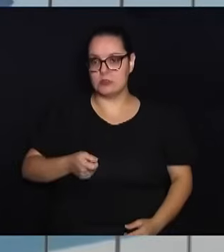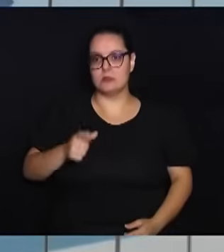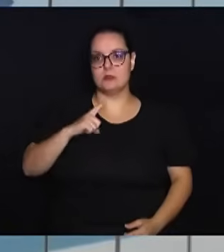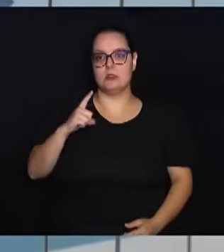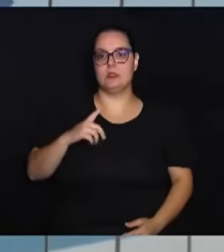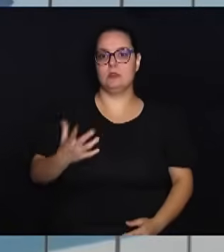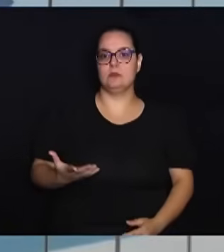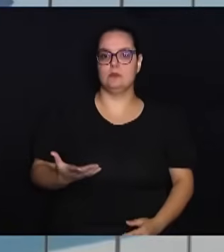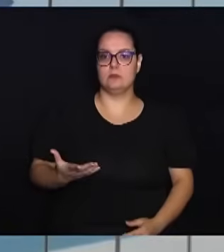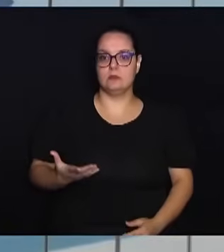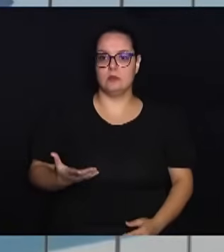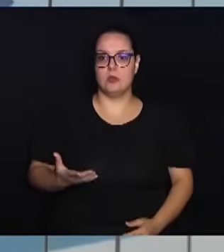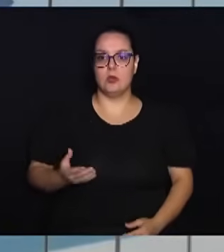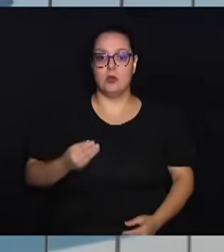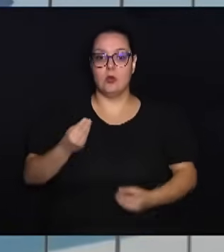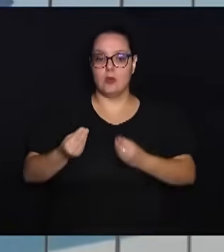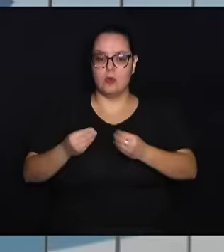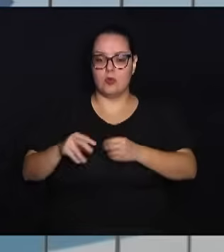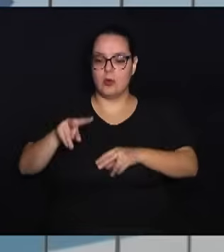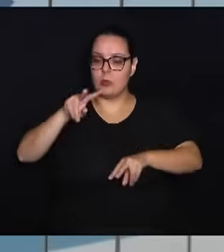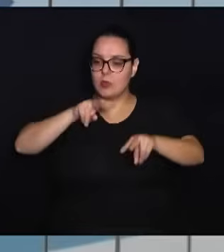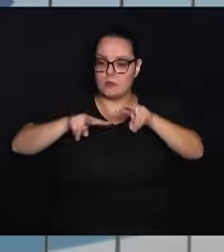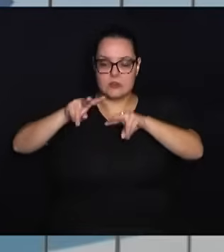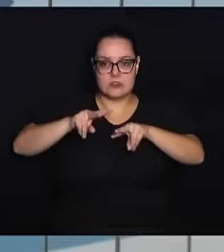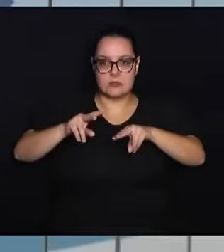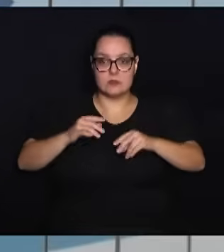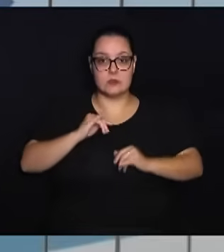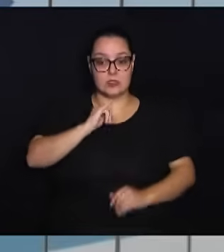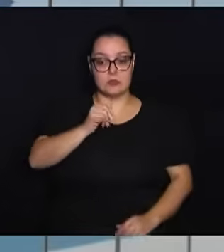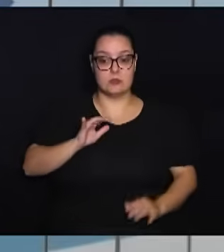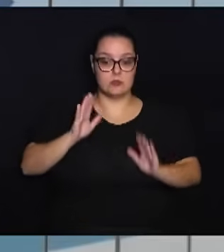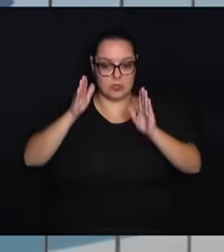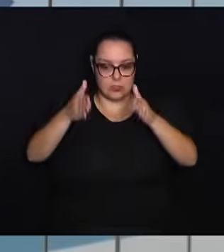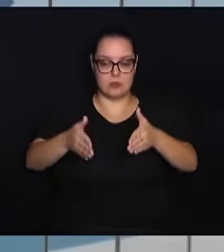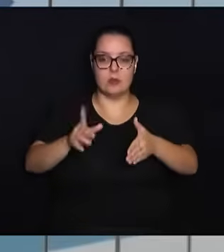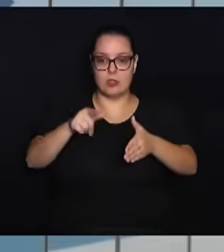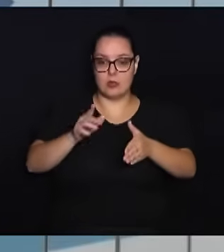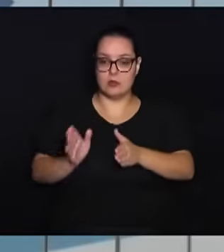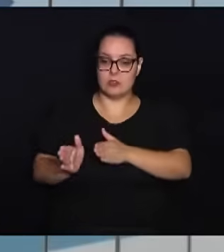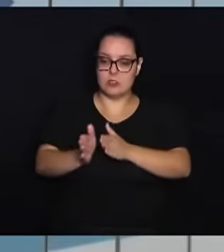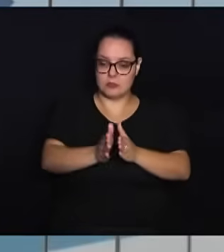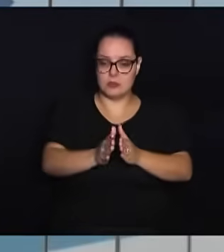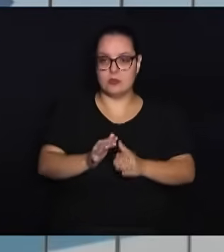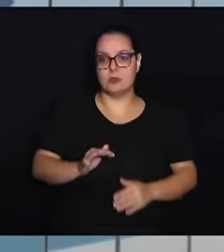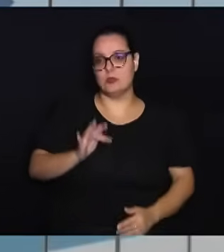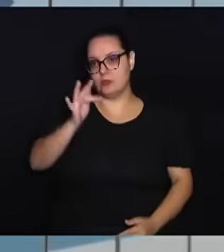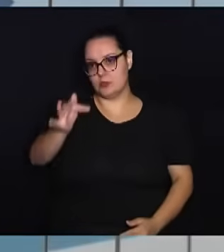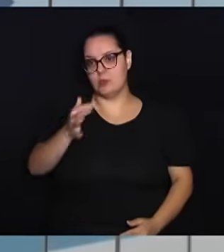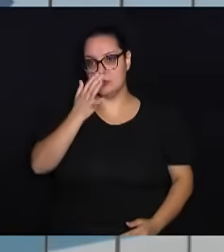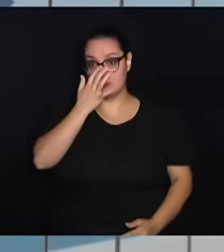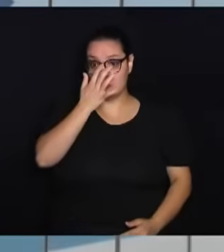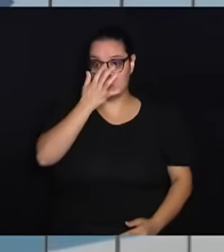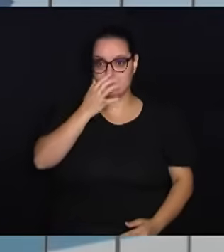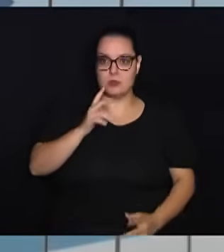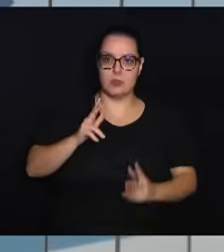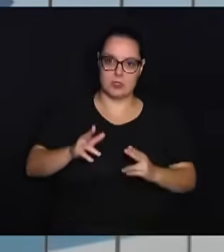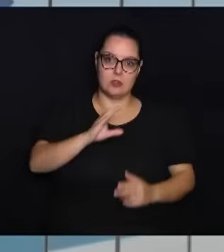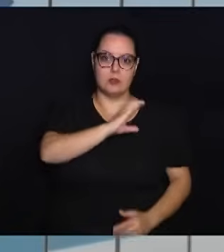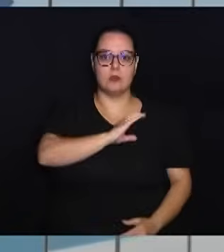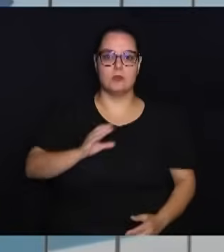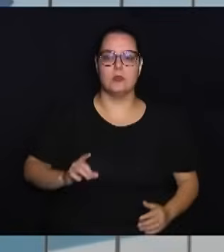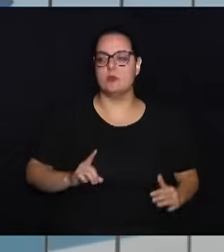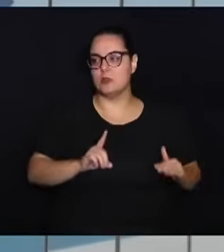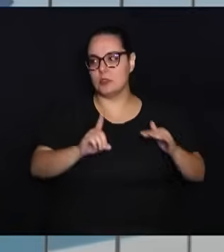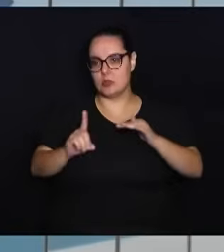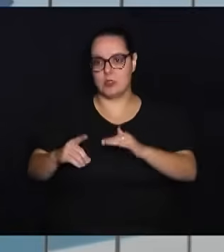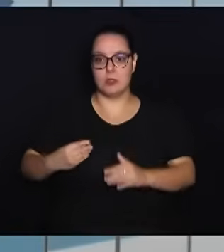você canalizar a sua visão, a sua energia, é o que vai ditar o seu destino. E ali, como cristão, vivendo